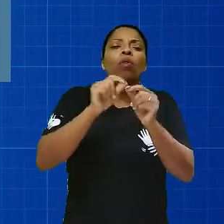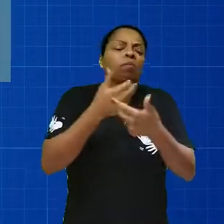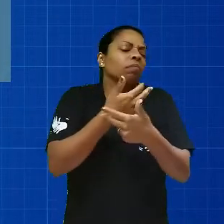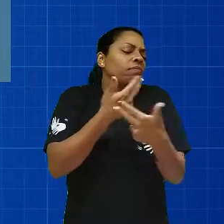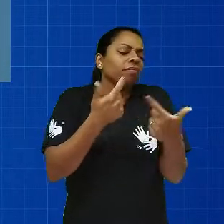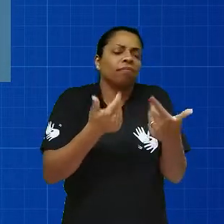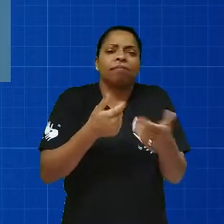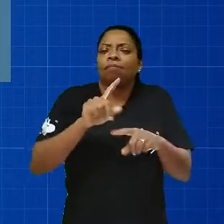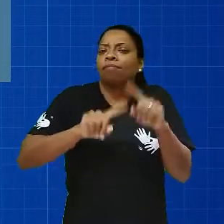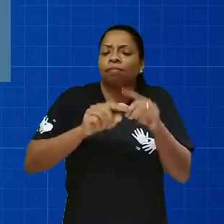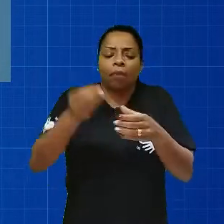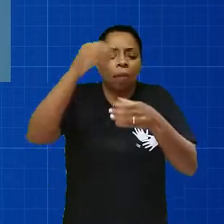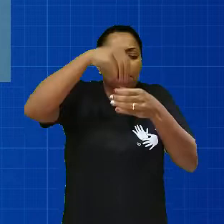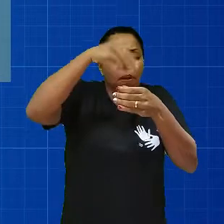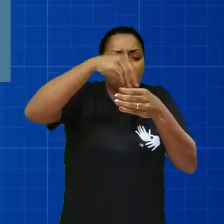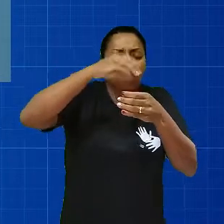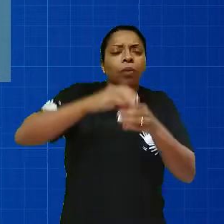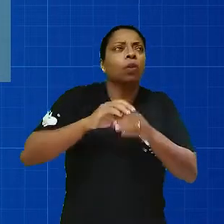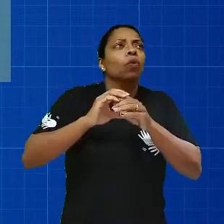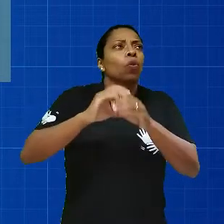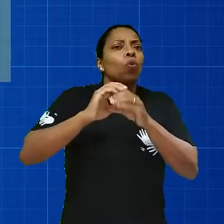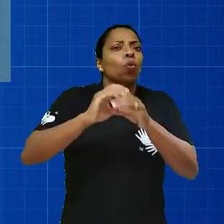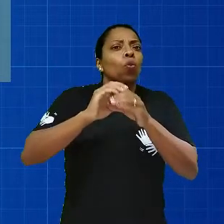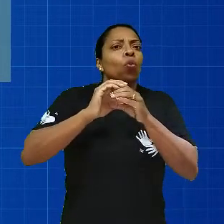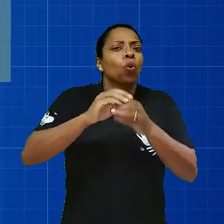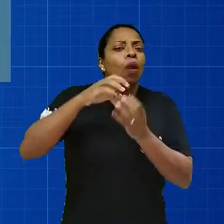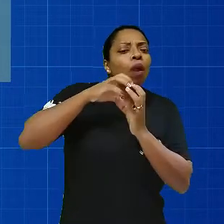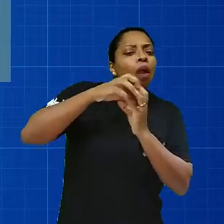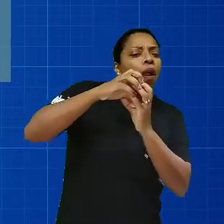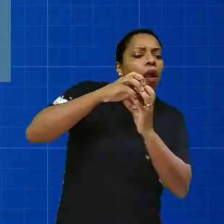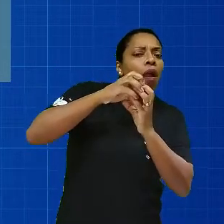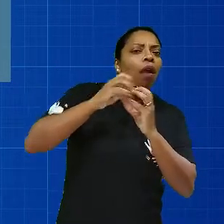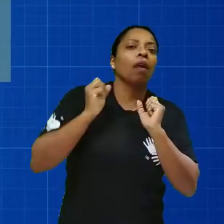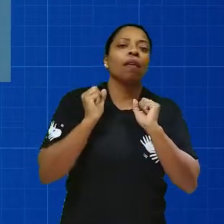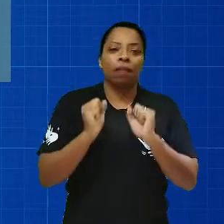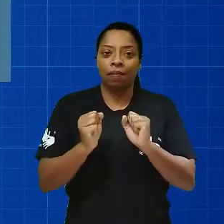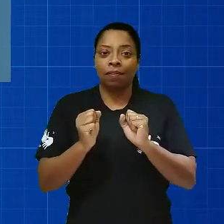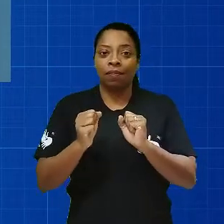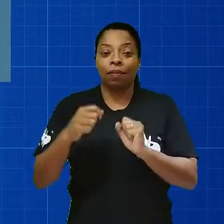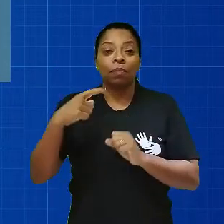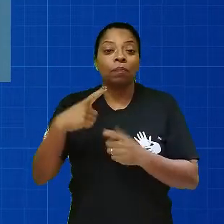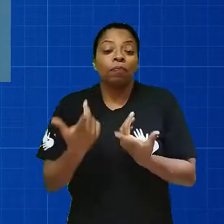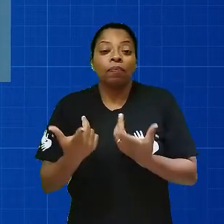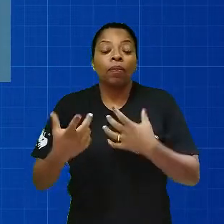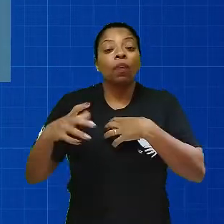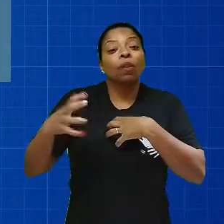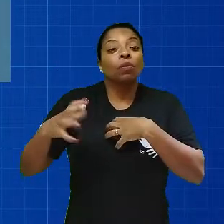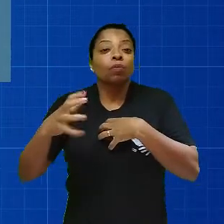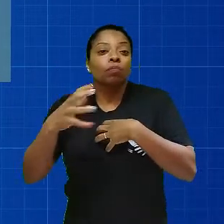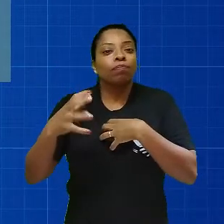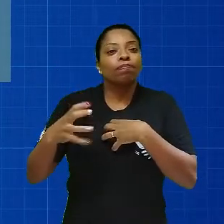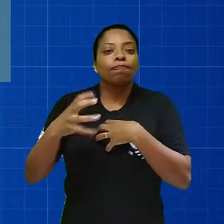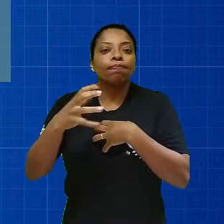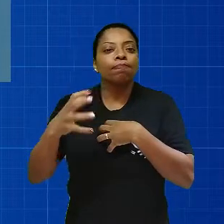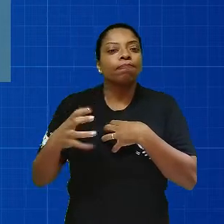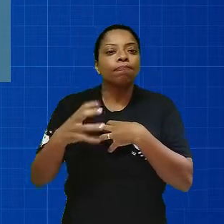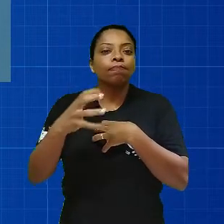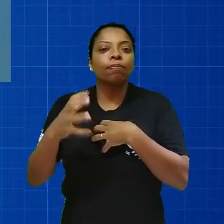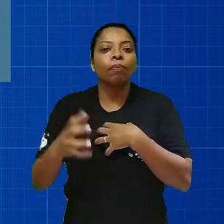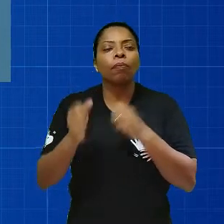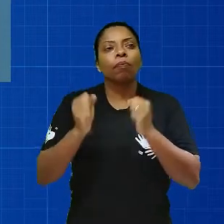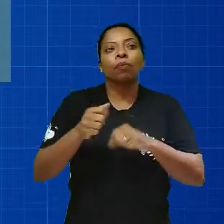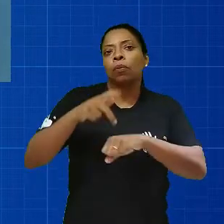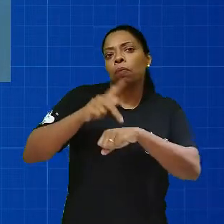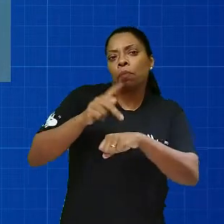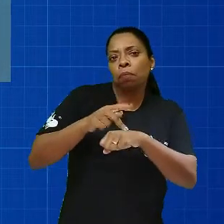pode, o que você escolher para pôr vai produzir um som diferente. Então você pode explorar com a criança essas diferentes sonoridades.